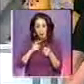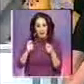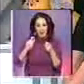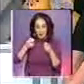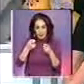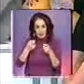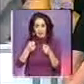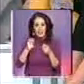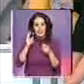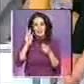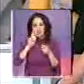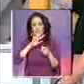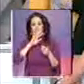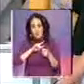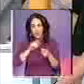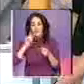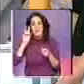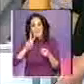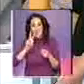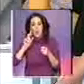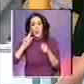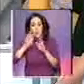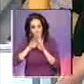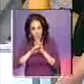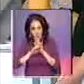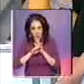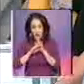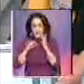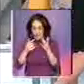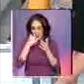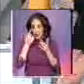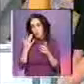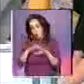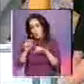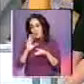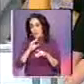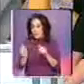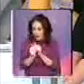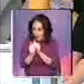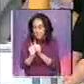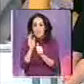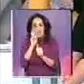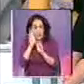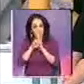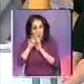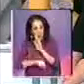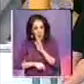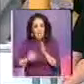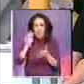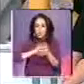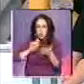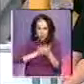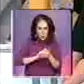caixinhas. E faz muito bem. É isso que tem feito dele um grande escritor. Estamos a brincar. Mas o que é certo é que na